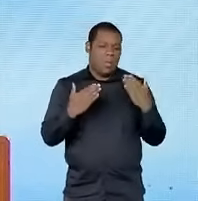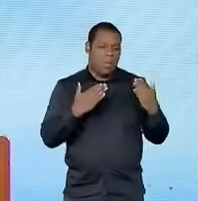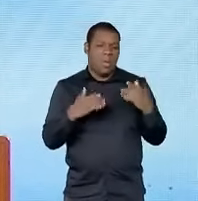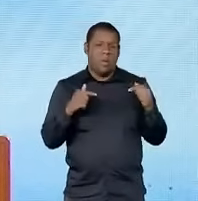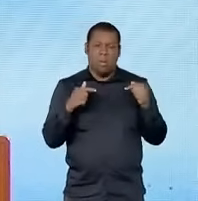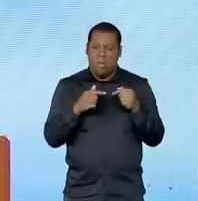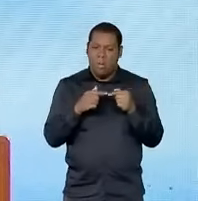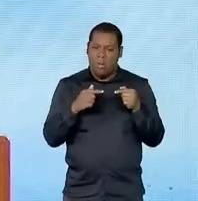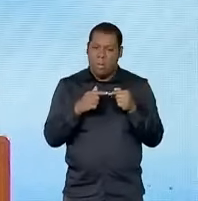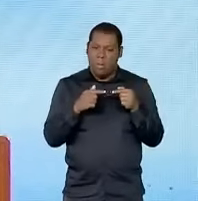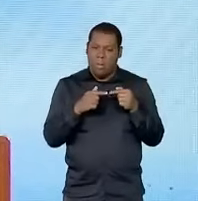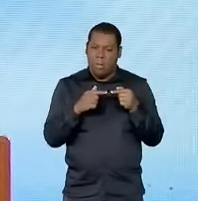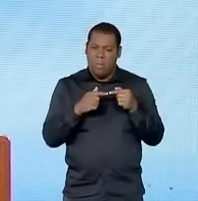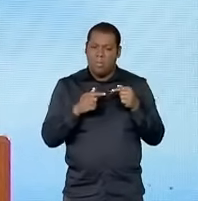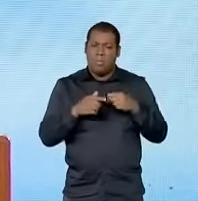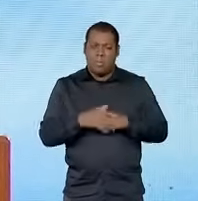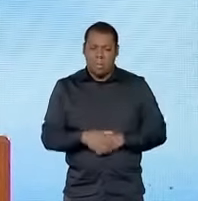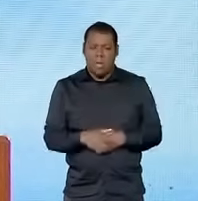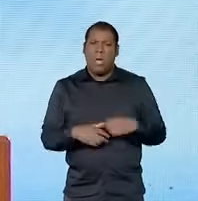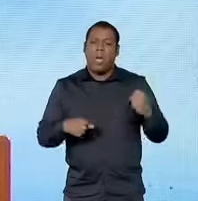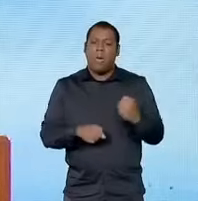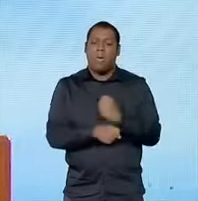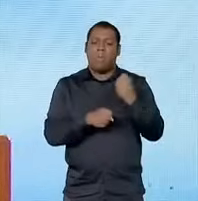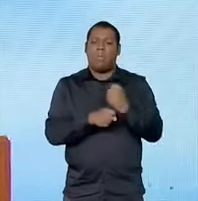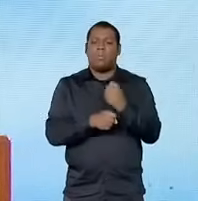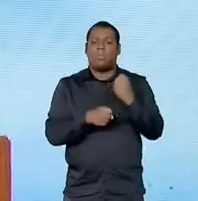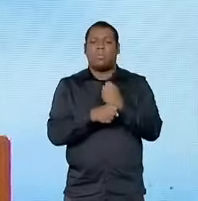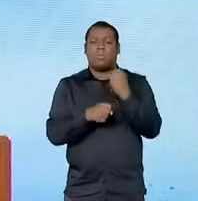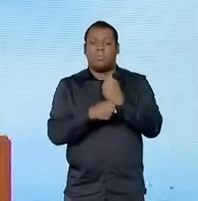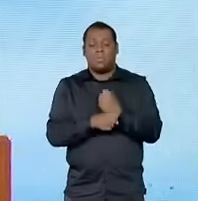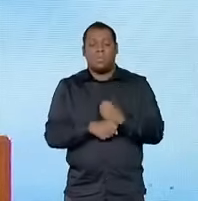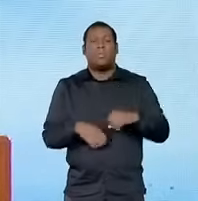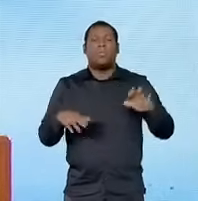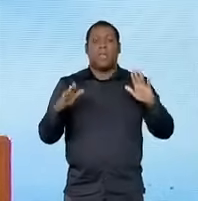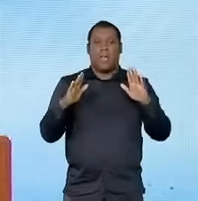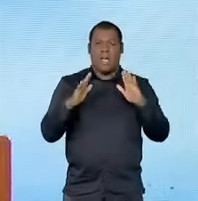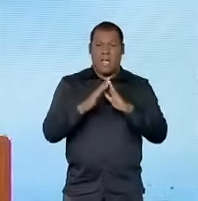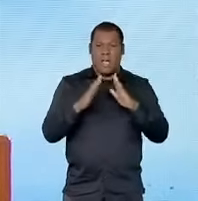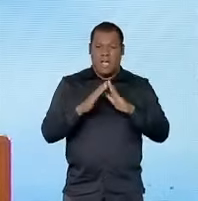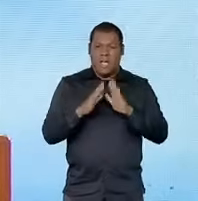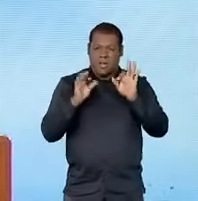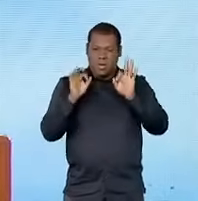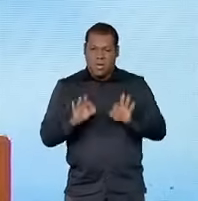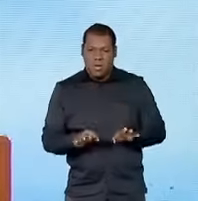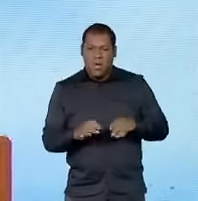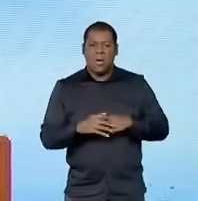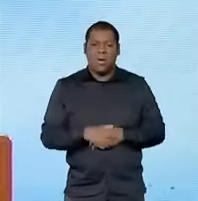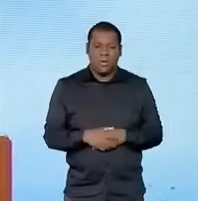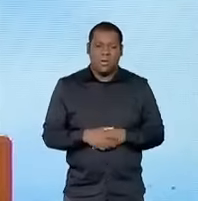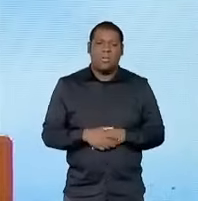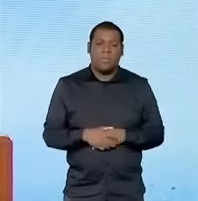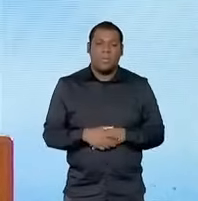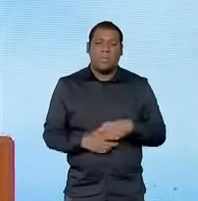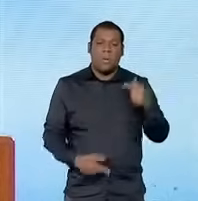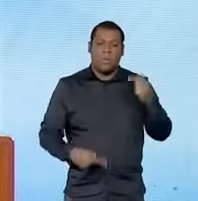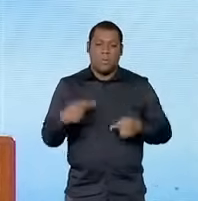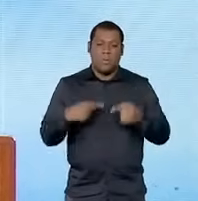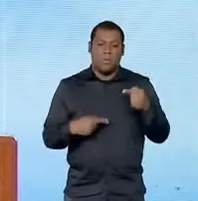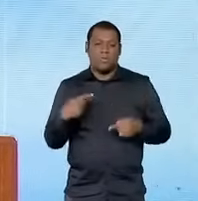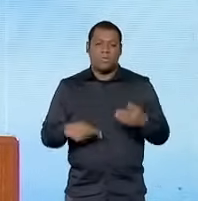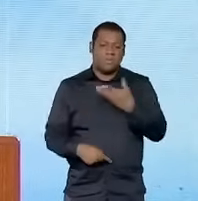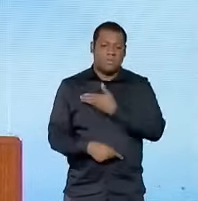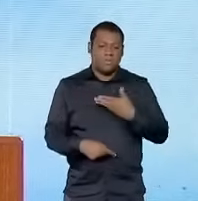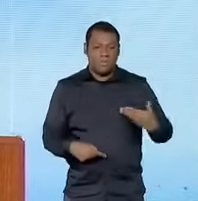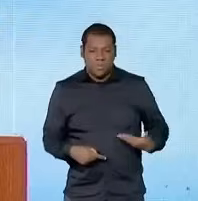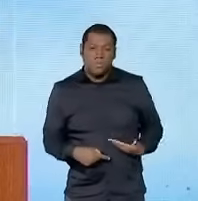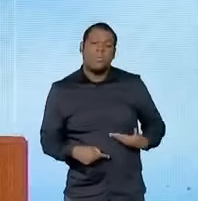essa construção de moradia camponesa digna, com integração das políticas públicas e com